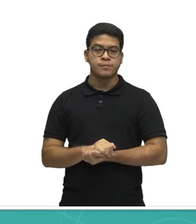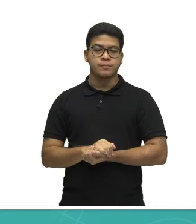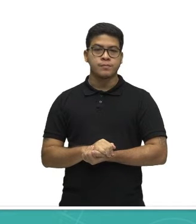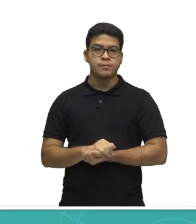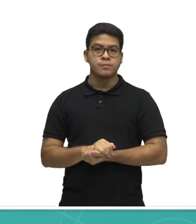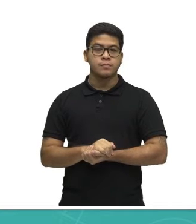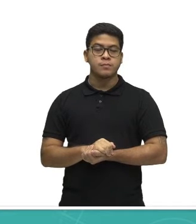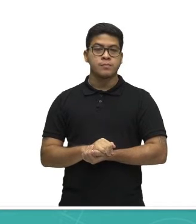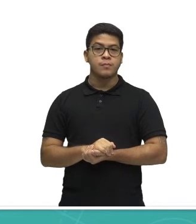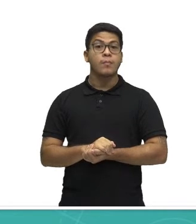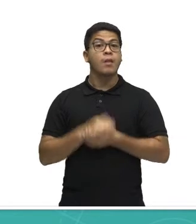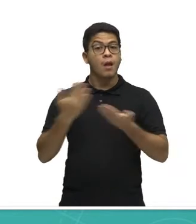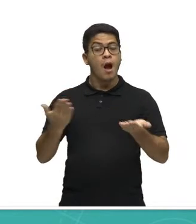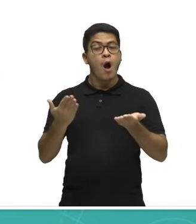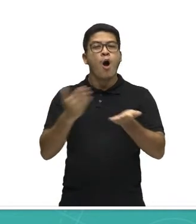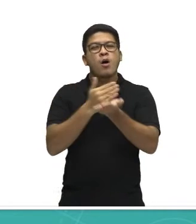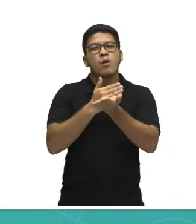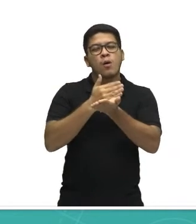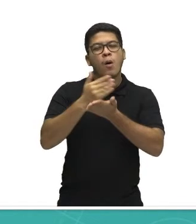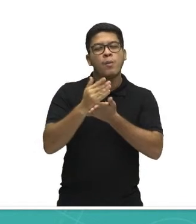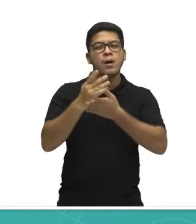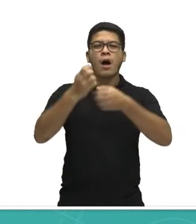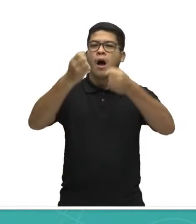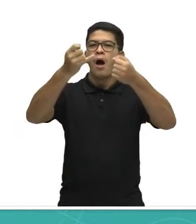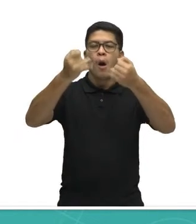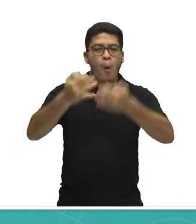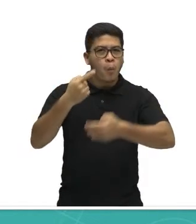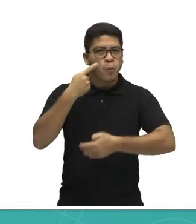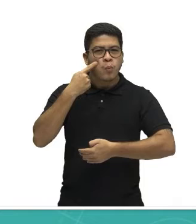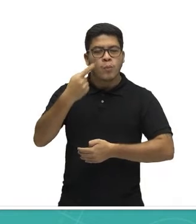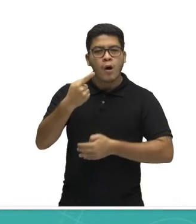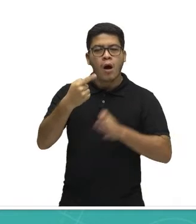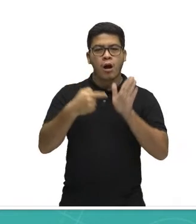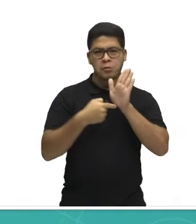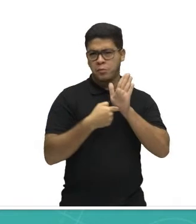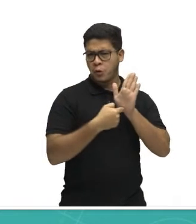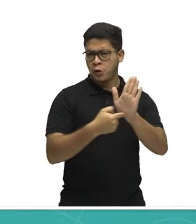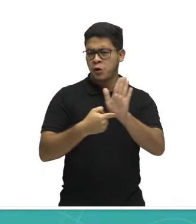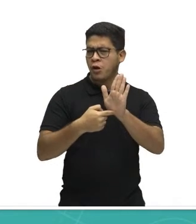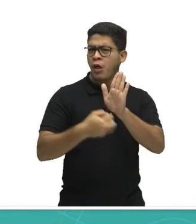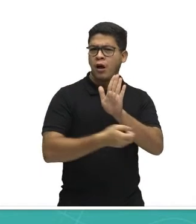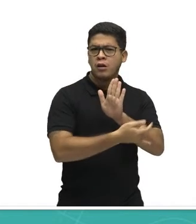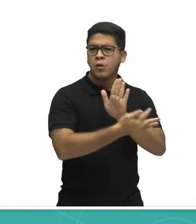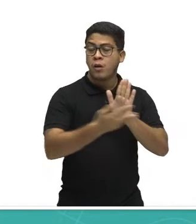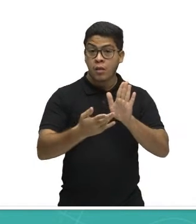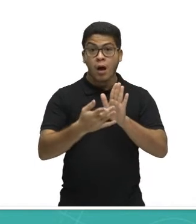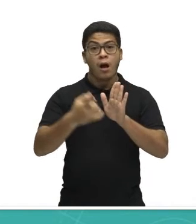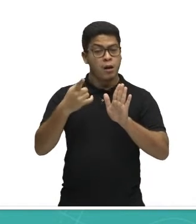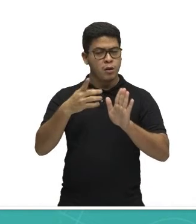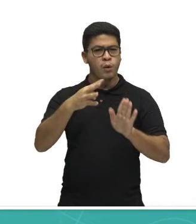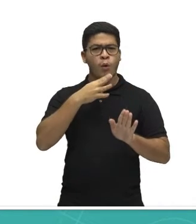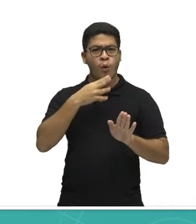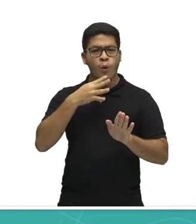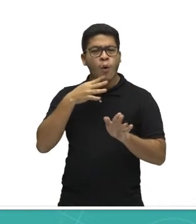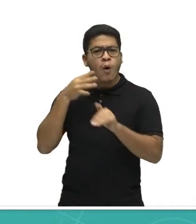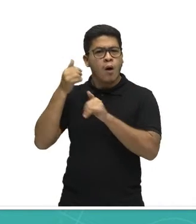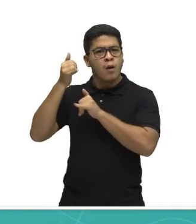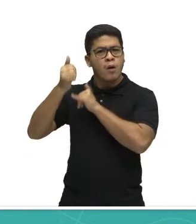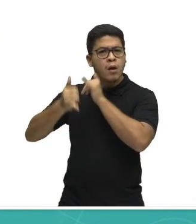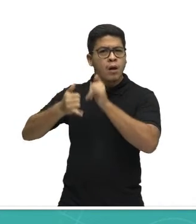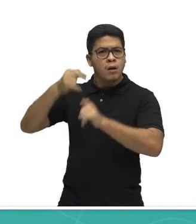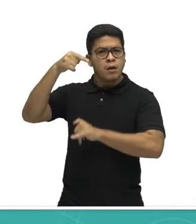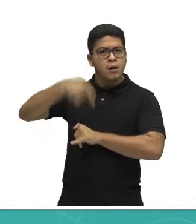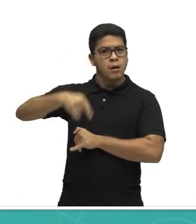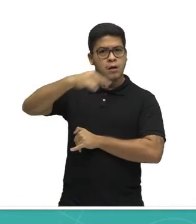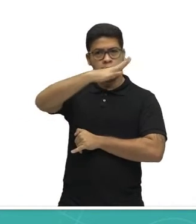gente vai mostrar para vocês, eu tenho certeza que todos vocês conhecem as lendas aqui do Amazonas, mas a gente vai fazer uma